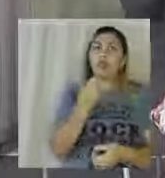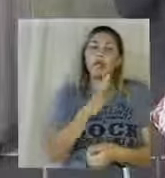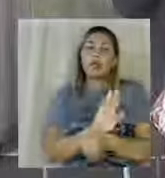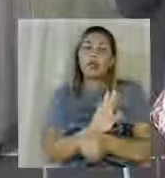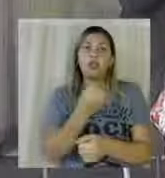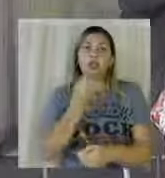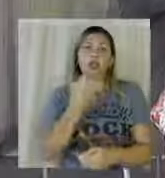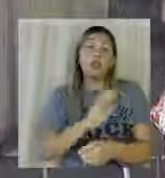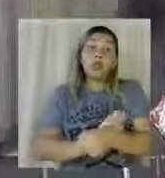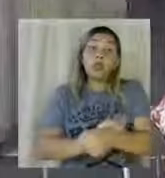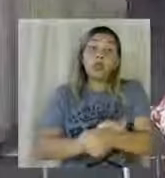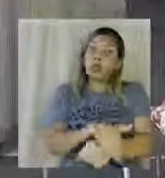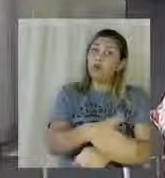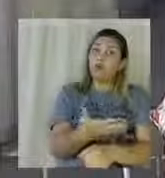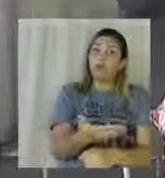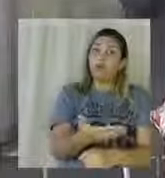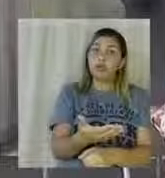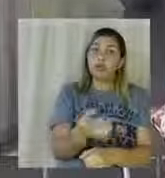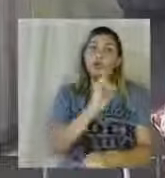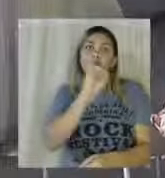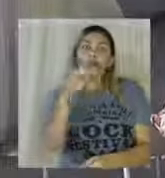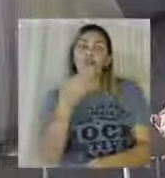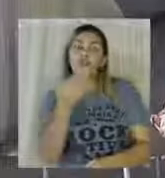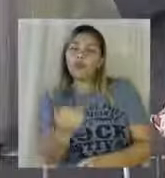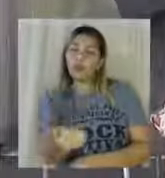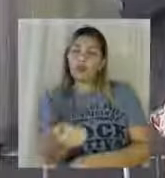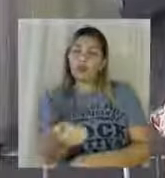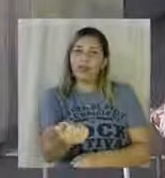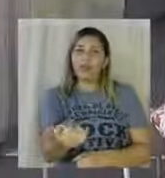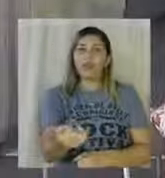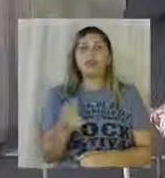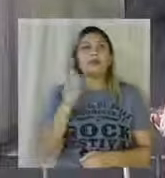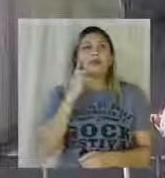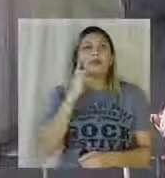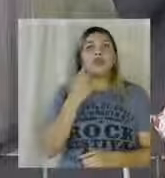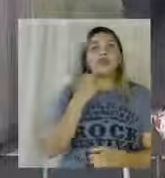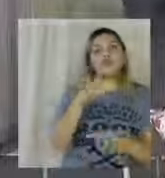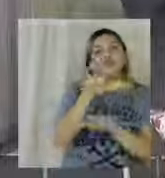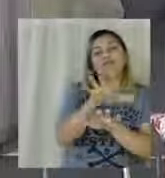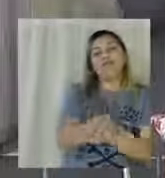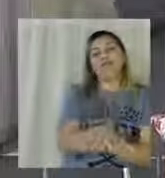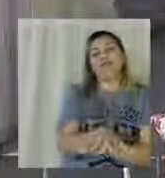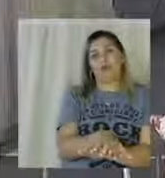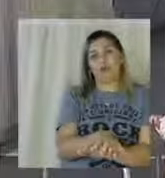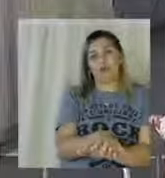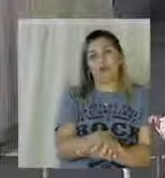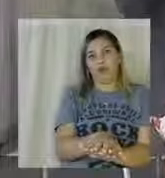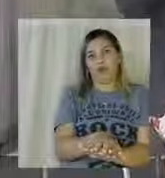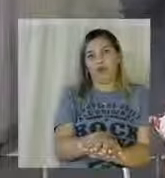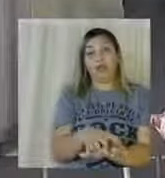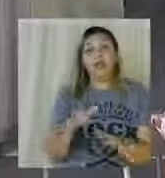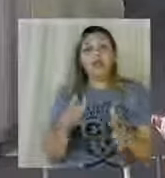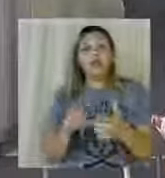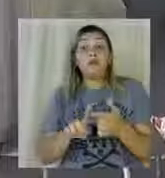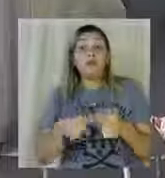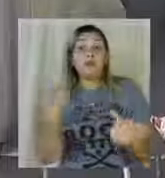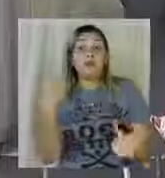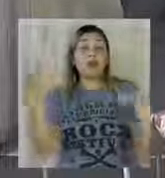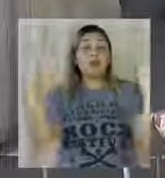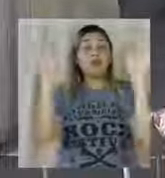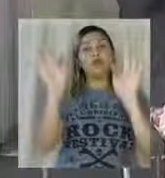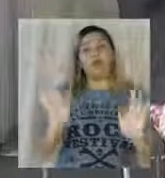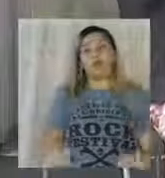tarde, boa noite, oi, tudo bem? Aí o surdo vai se sentir, ó, mais feliz, porque tem uma pessoa